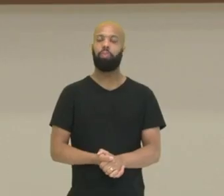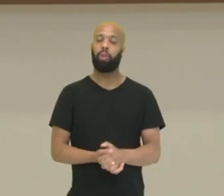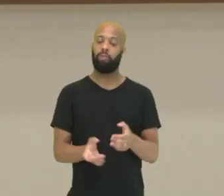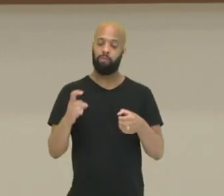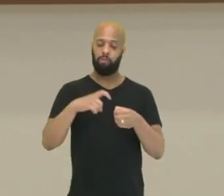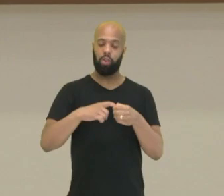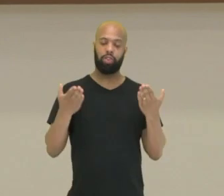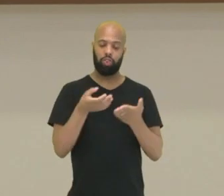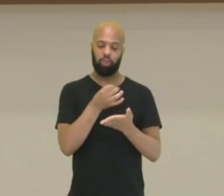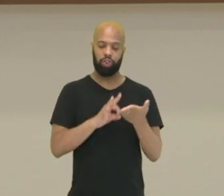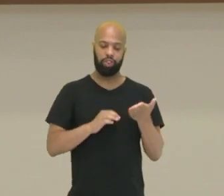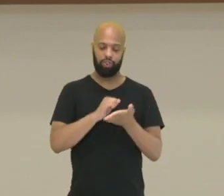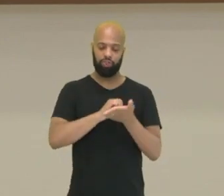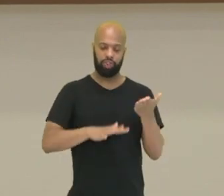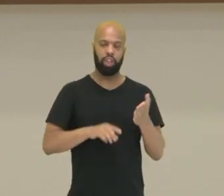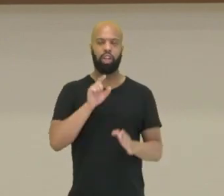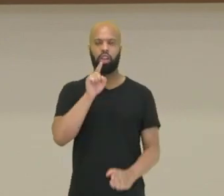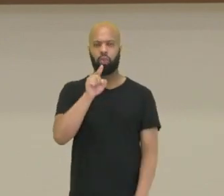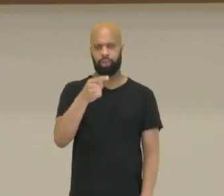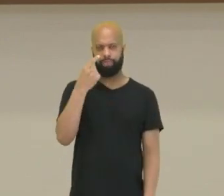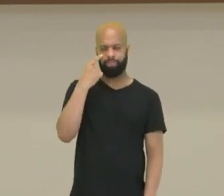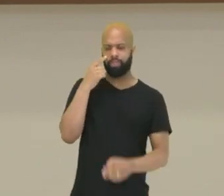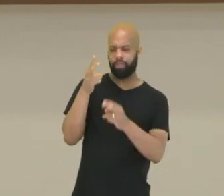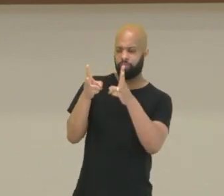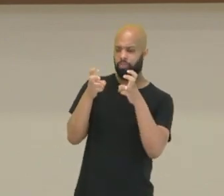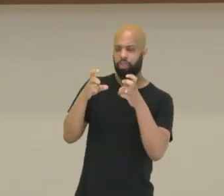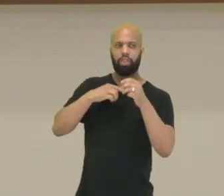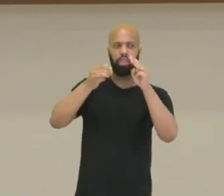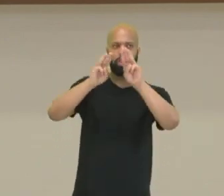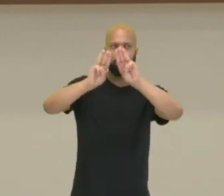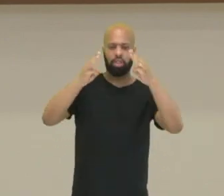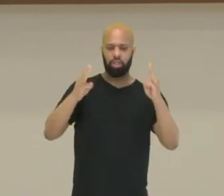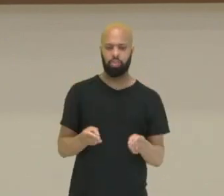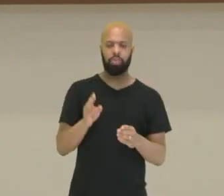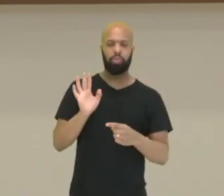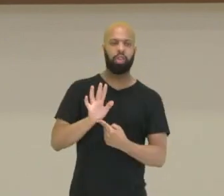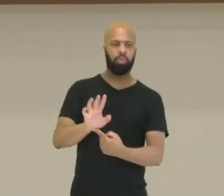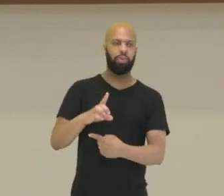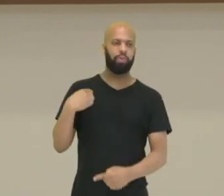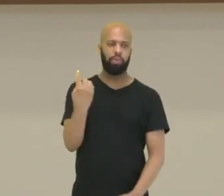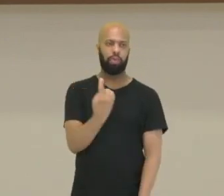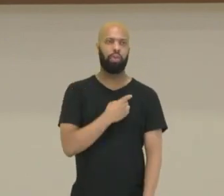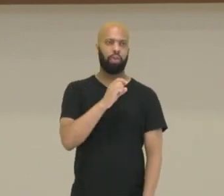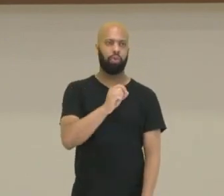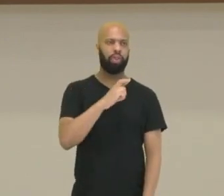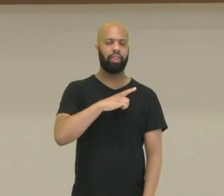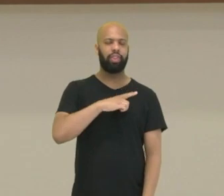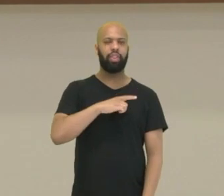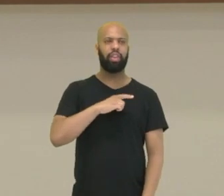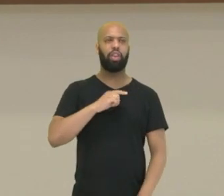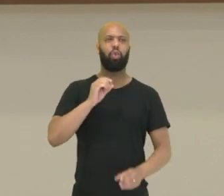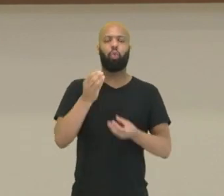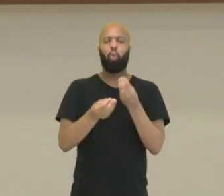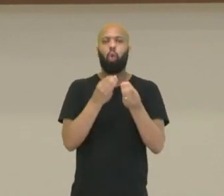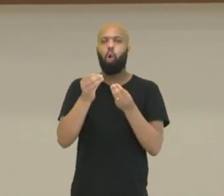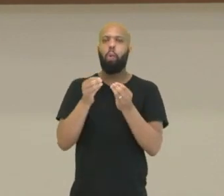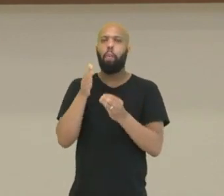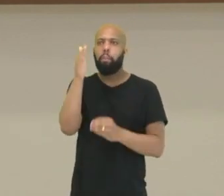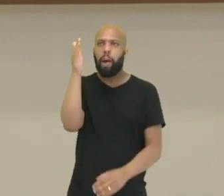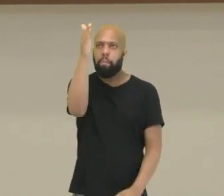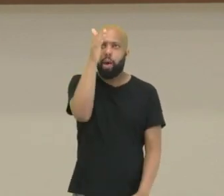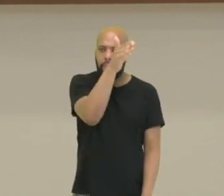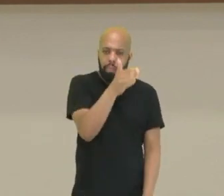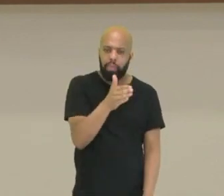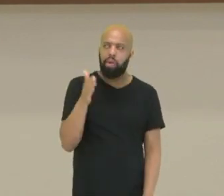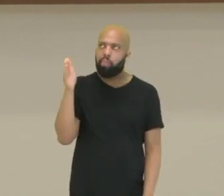Voltamos com a correção da atividade, então vocês observando o mapa ali que indica para nós as direções da ocupação,